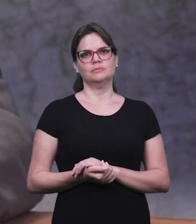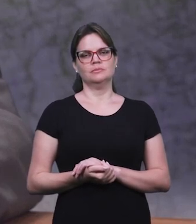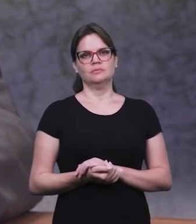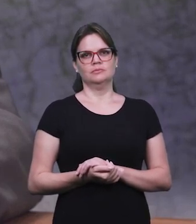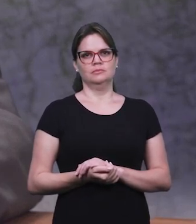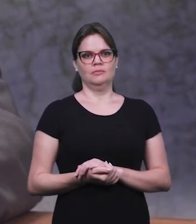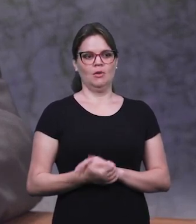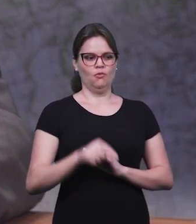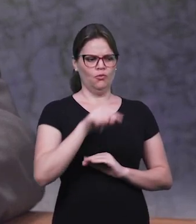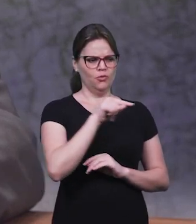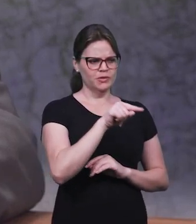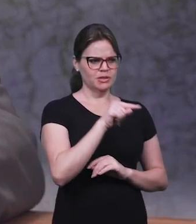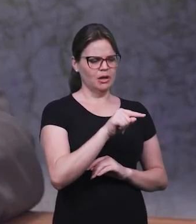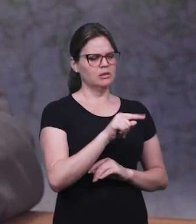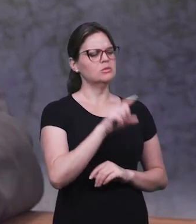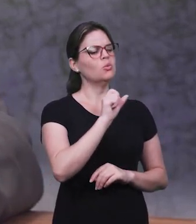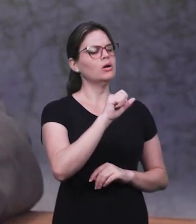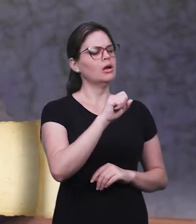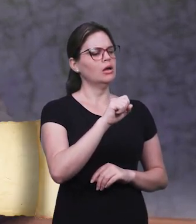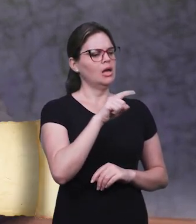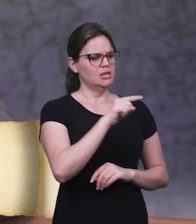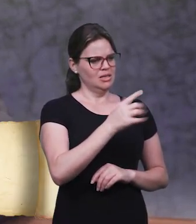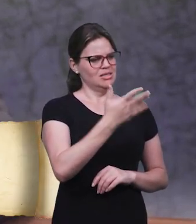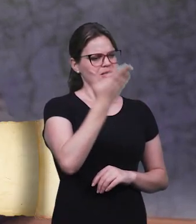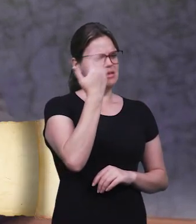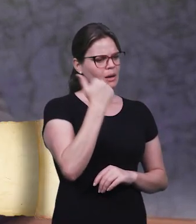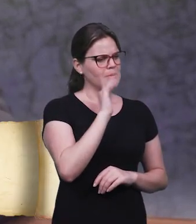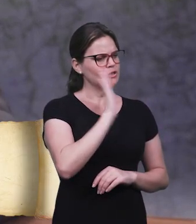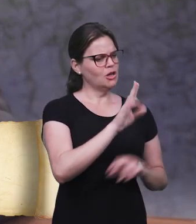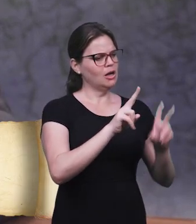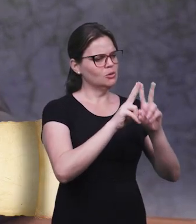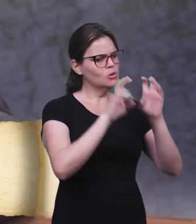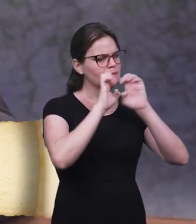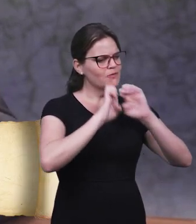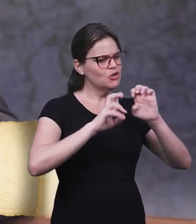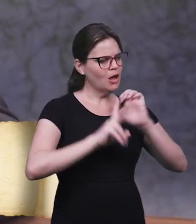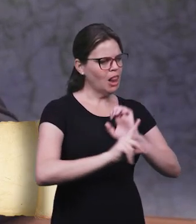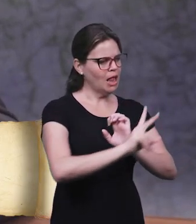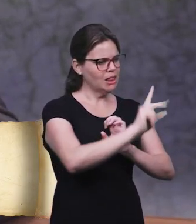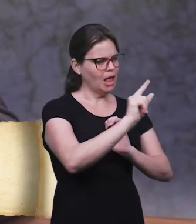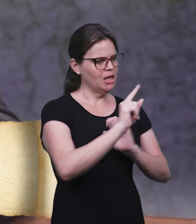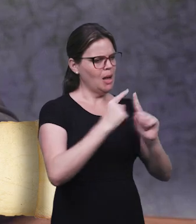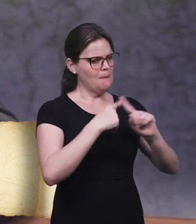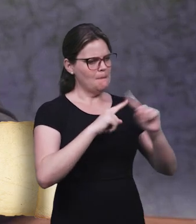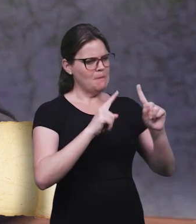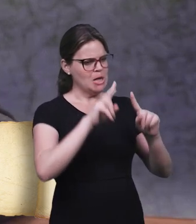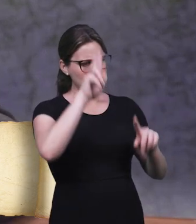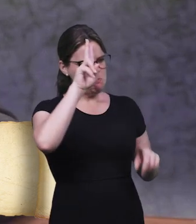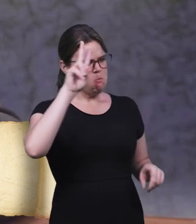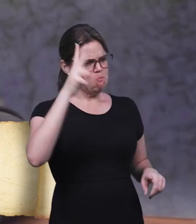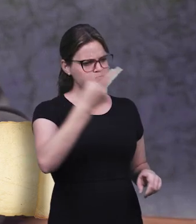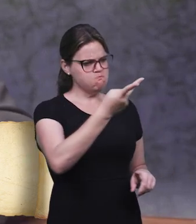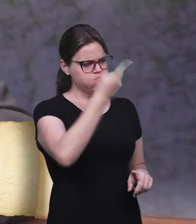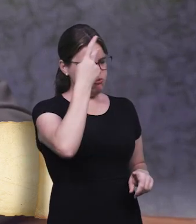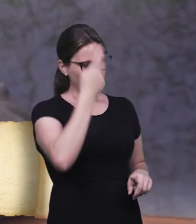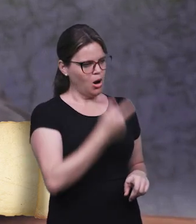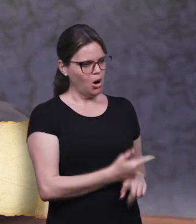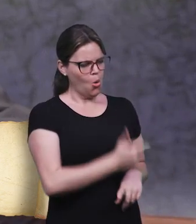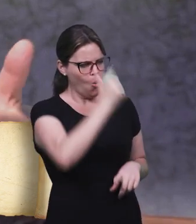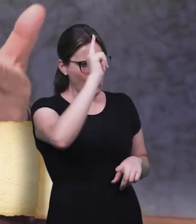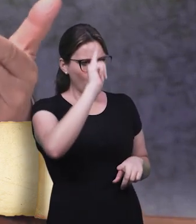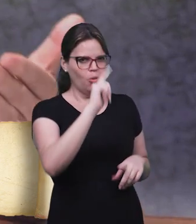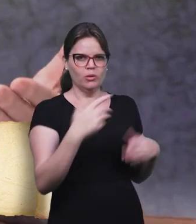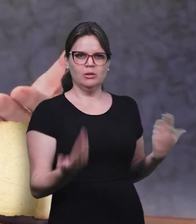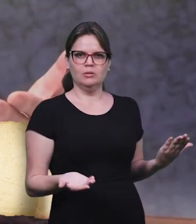só, como que ele diz outro evangelho? Mas em seguida ele explica. Ele fez uma espécie